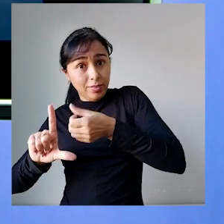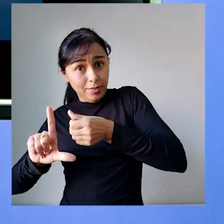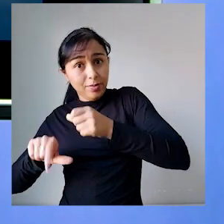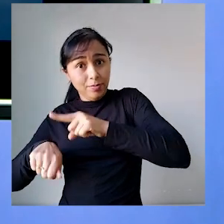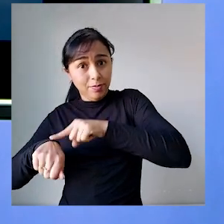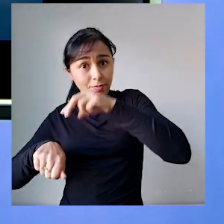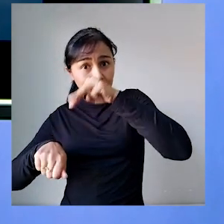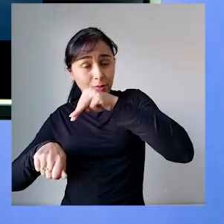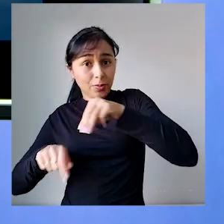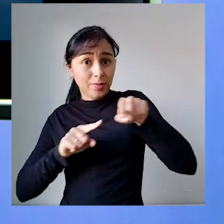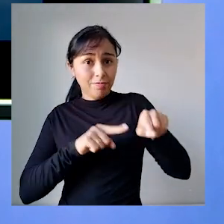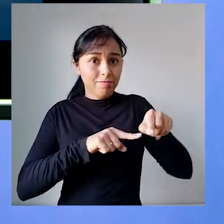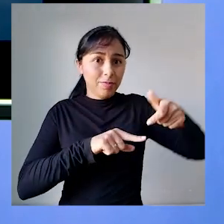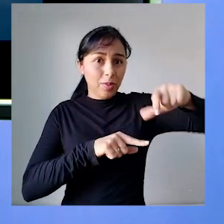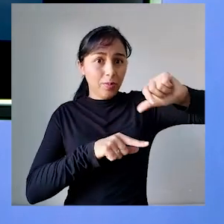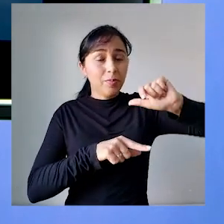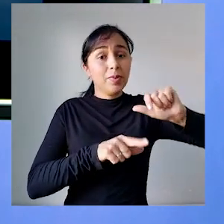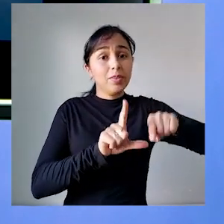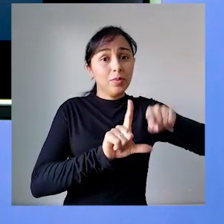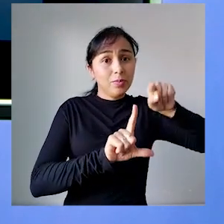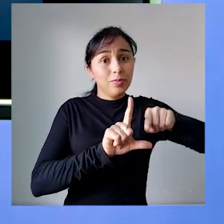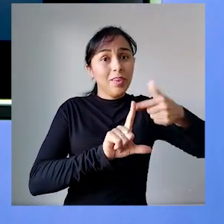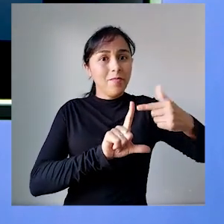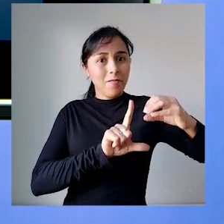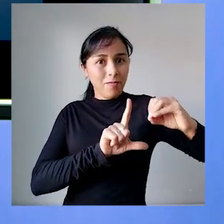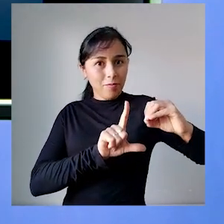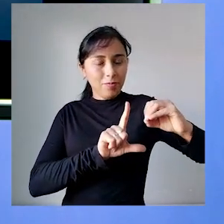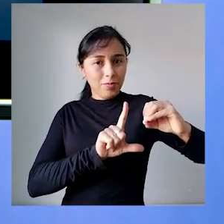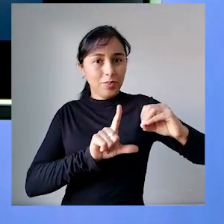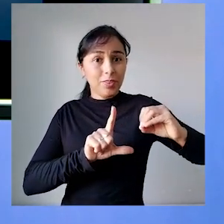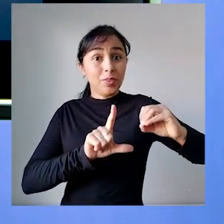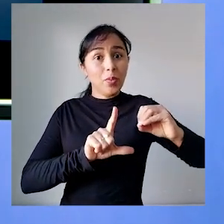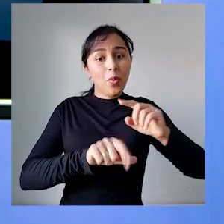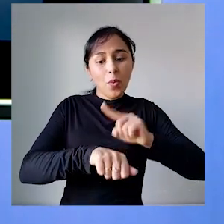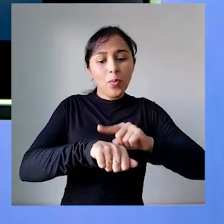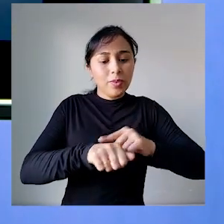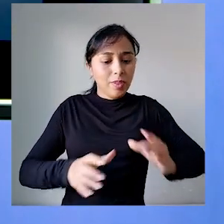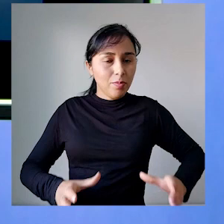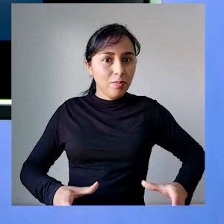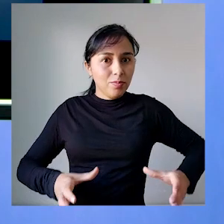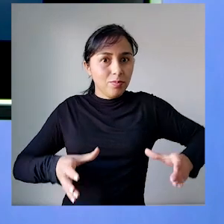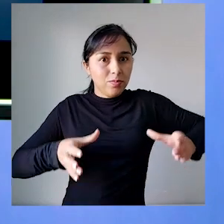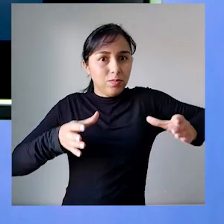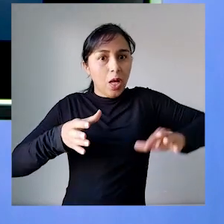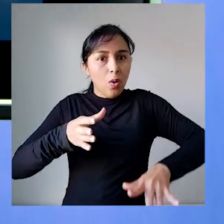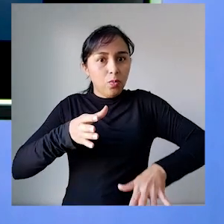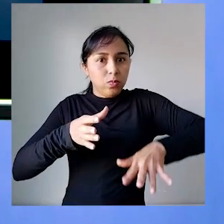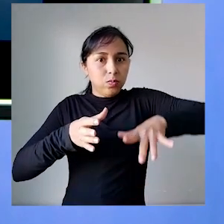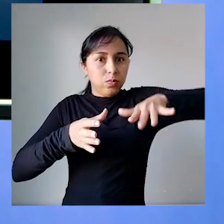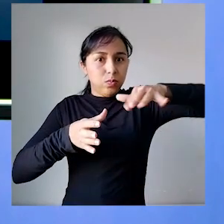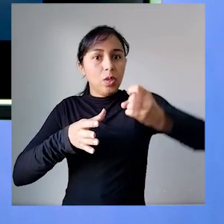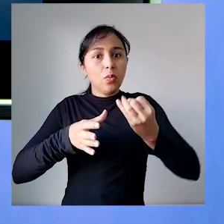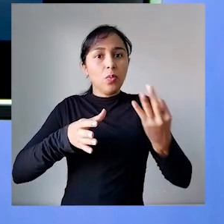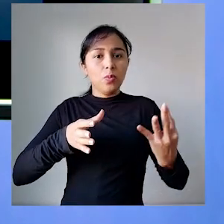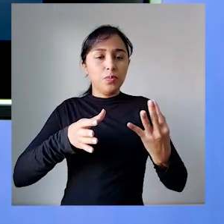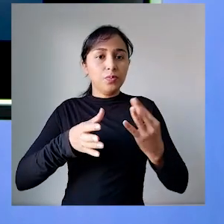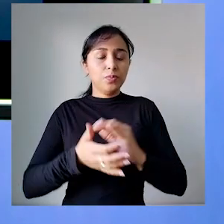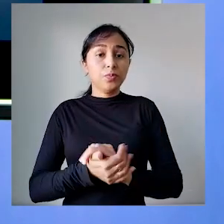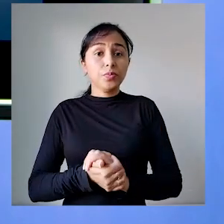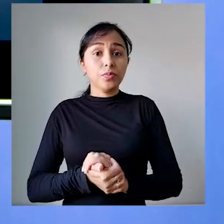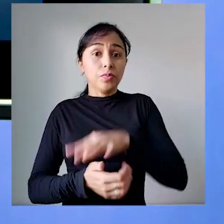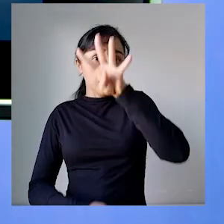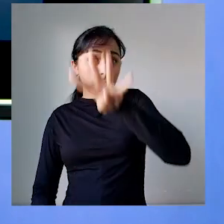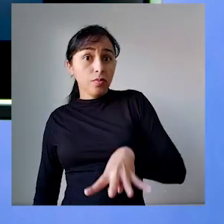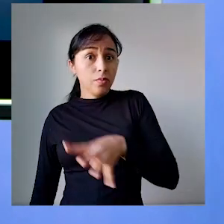vamos armar a nossa equação. E aí, o 5 ele vai começar em cima, sempre a coluna que você está com o x,